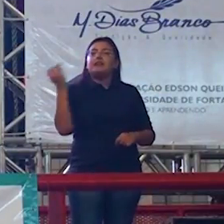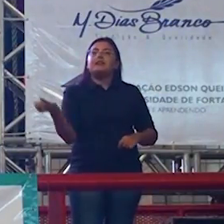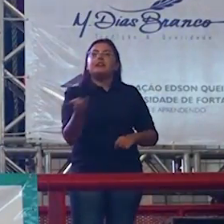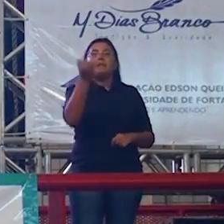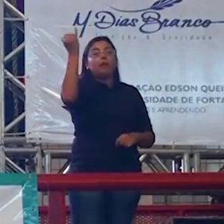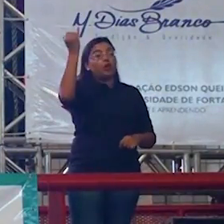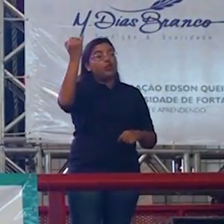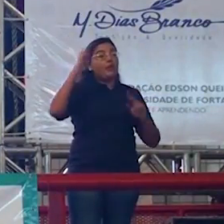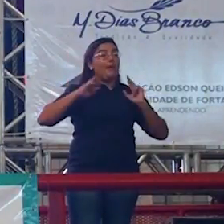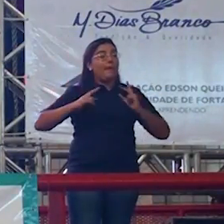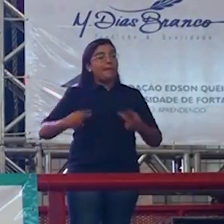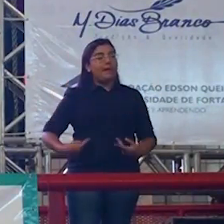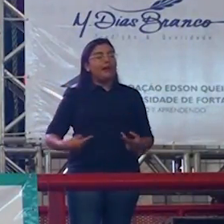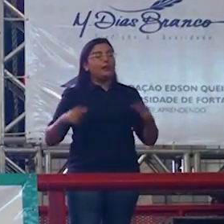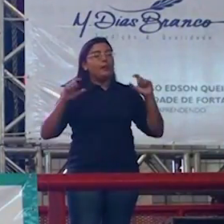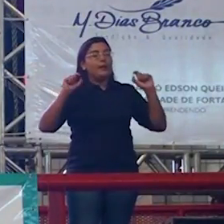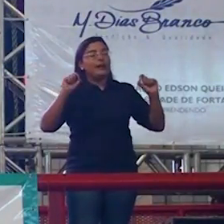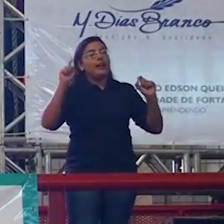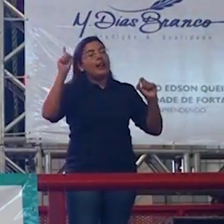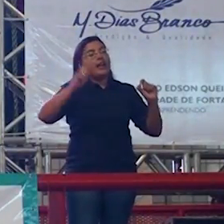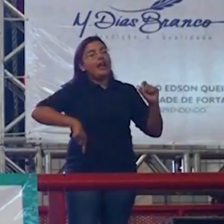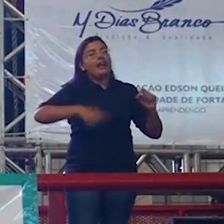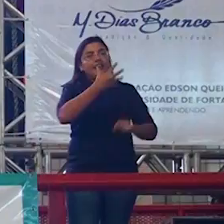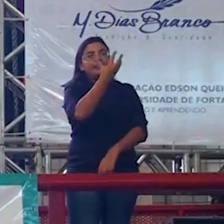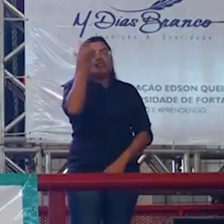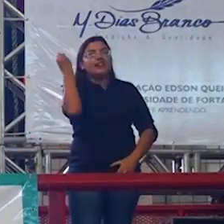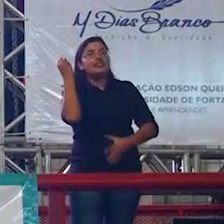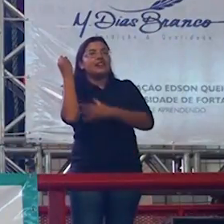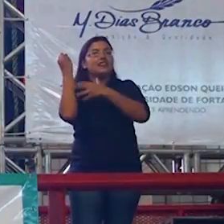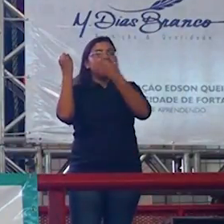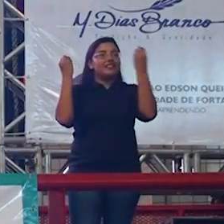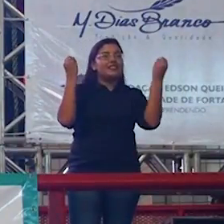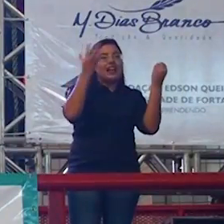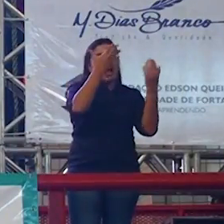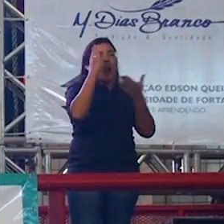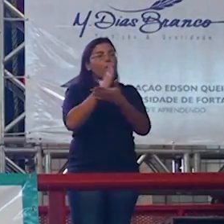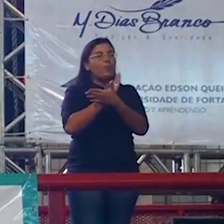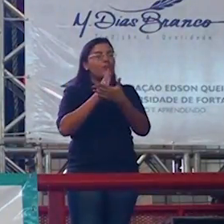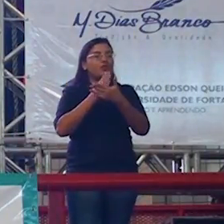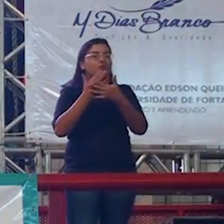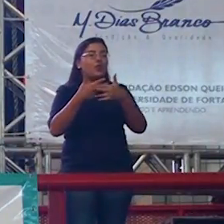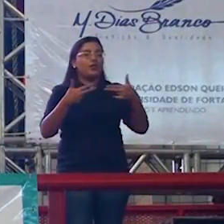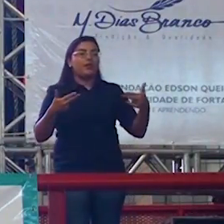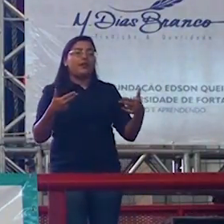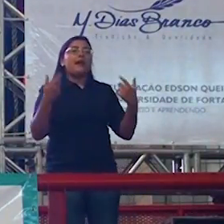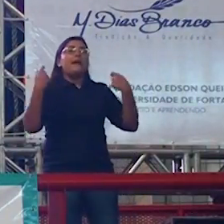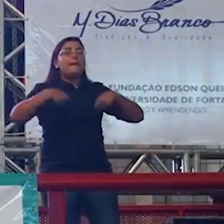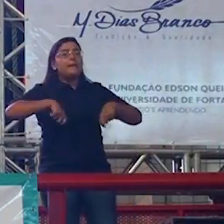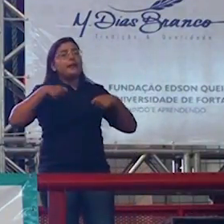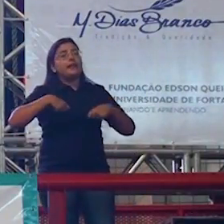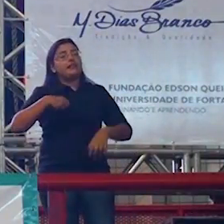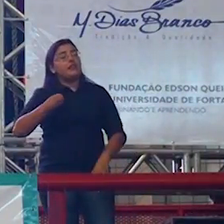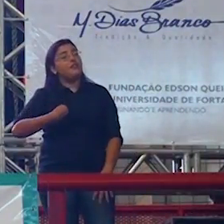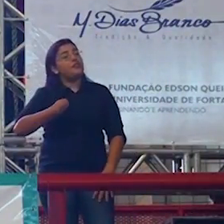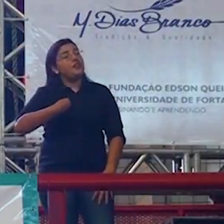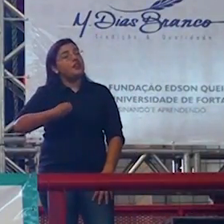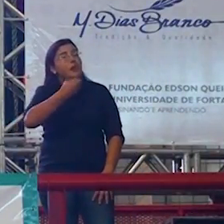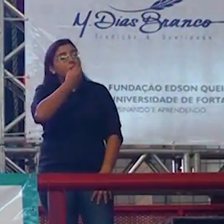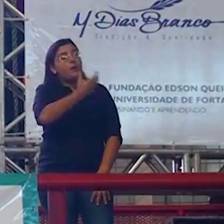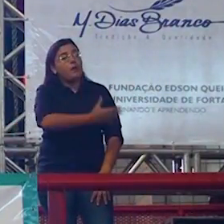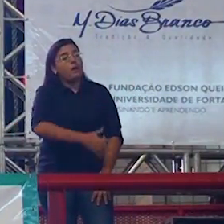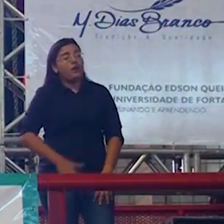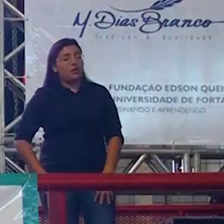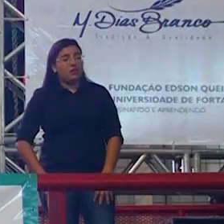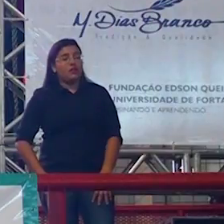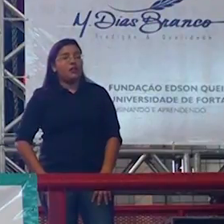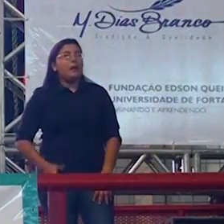memória humana é a capacidade de esquecer. Então, pessoal, esquecer é fundamental para a gente viver. Só